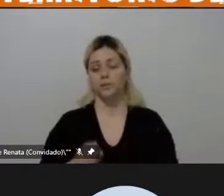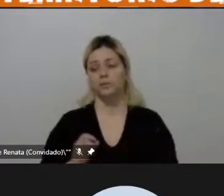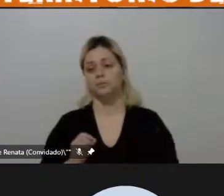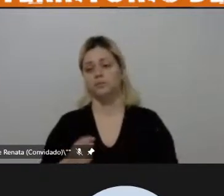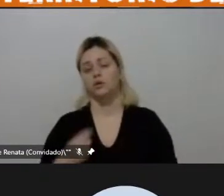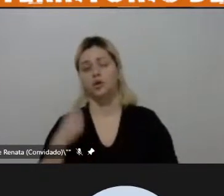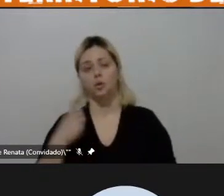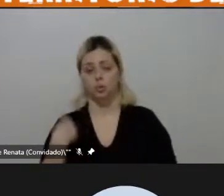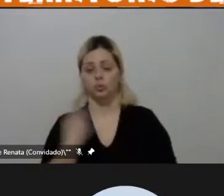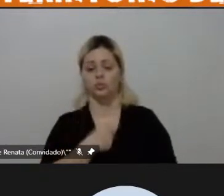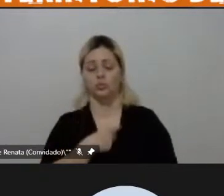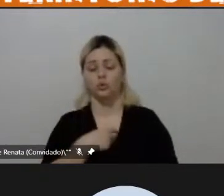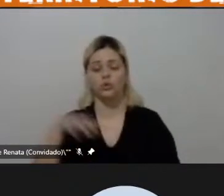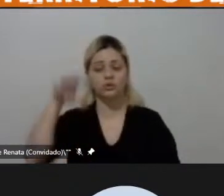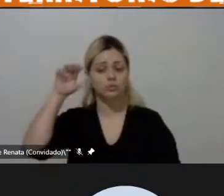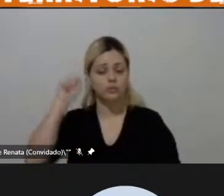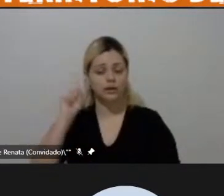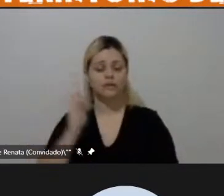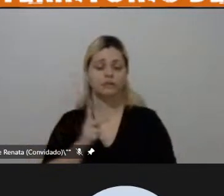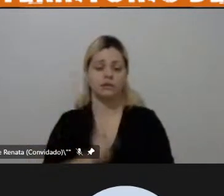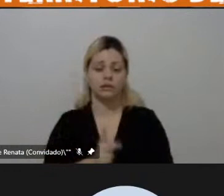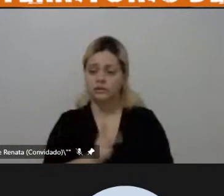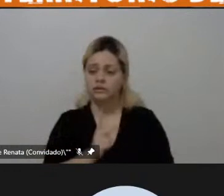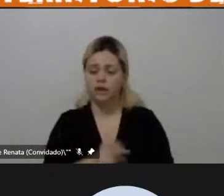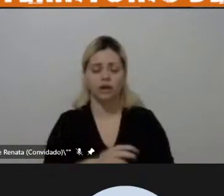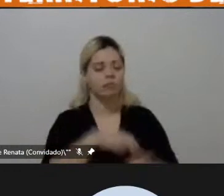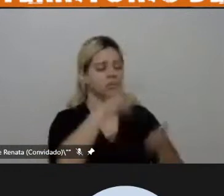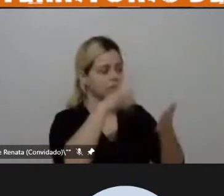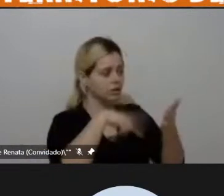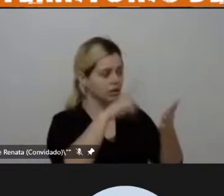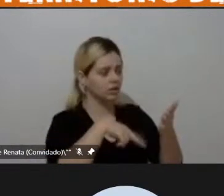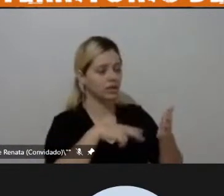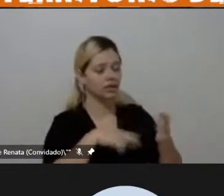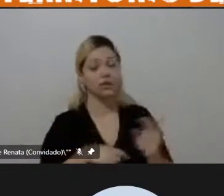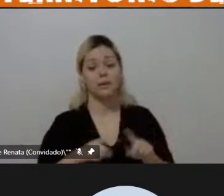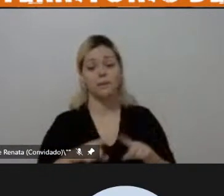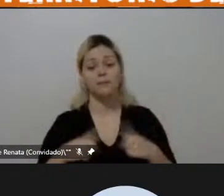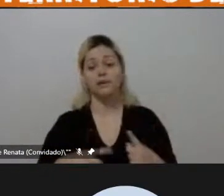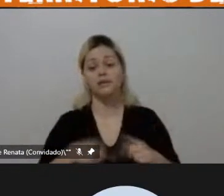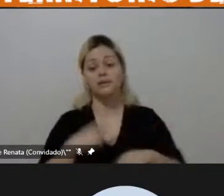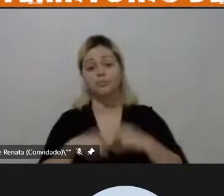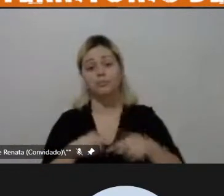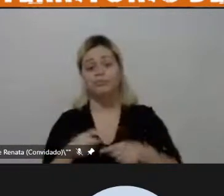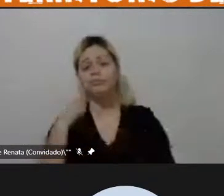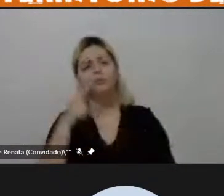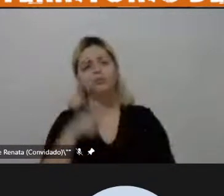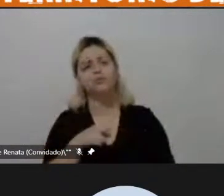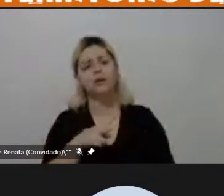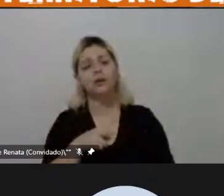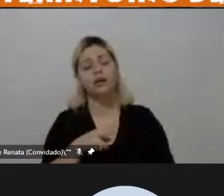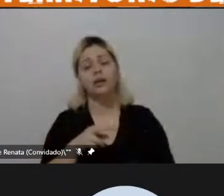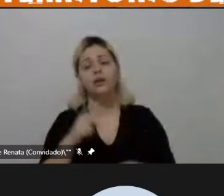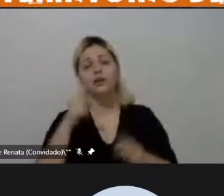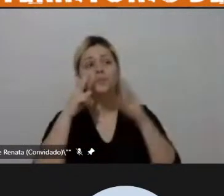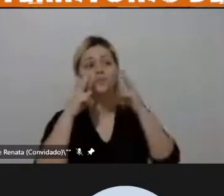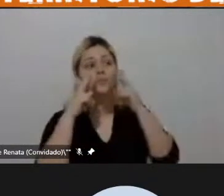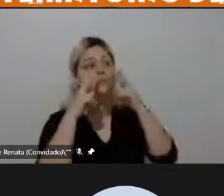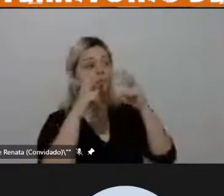gente escutava, lia. E, de repente, quando a gente vê uma nova perspectiva da